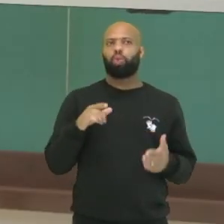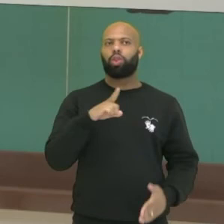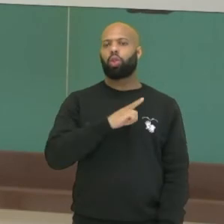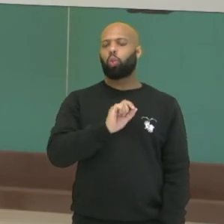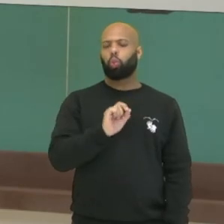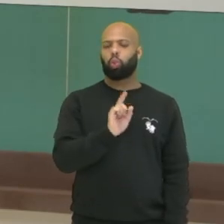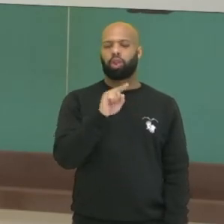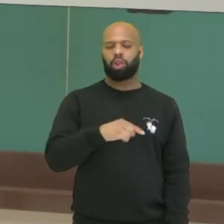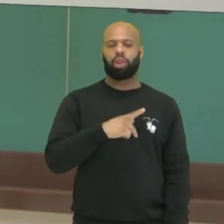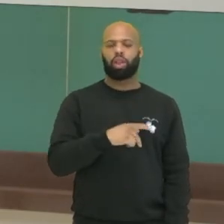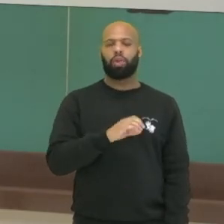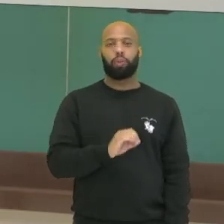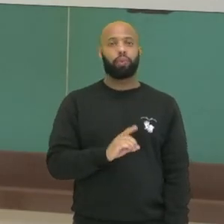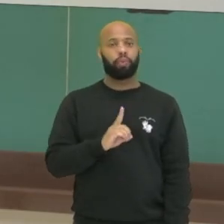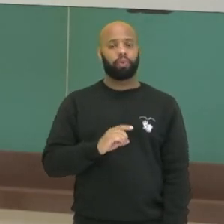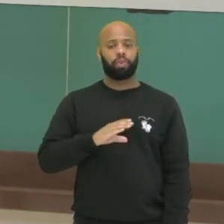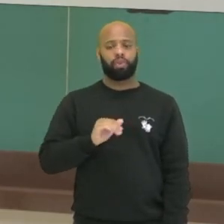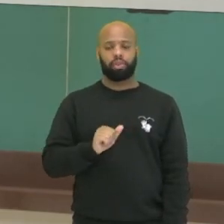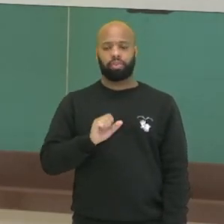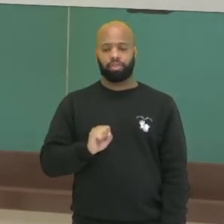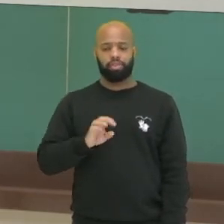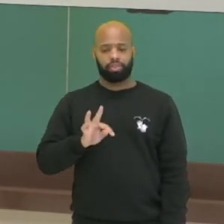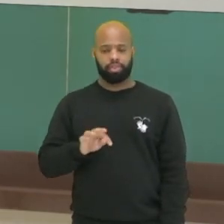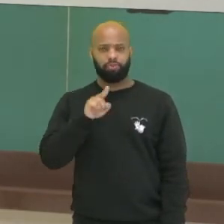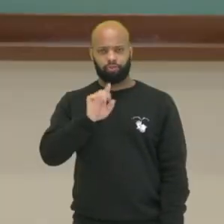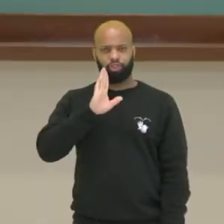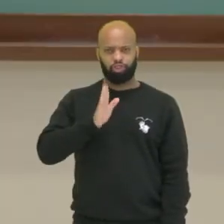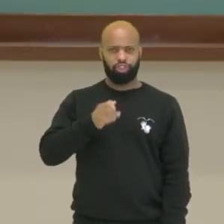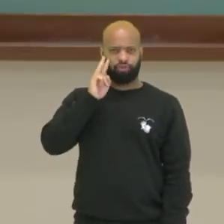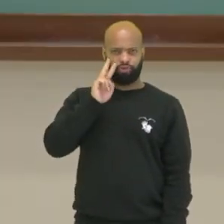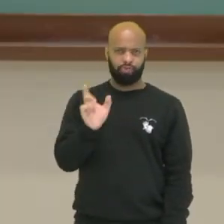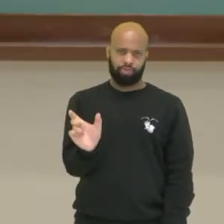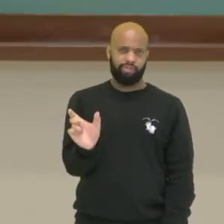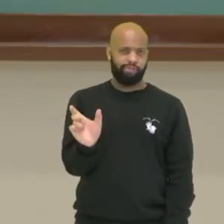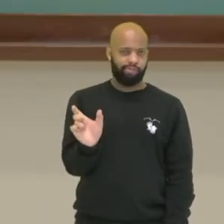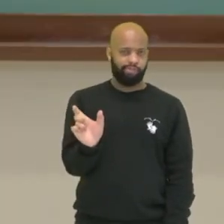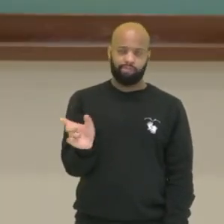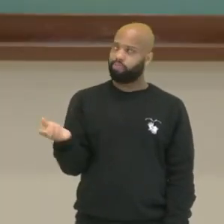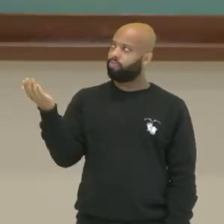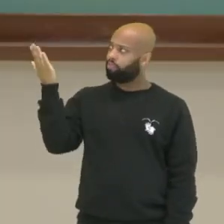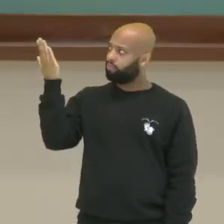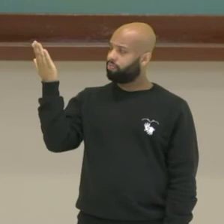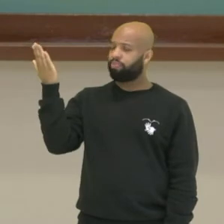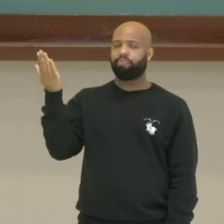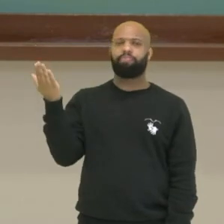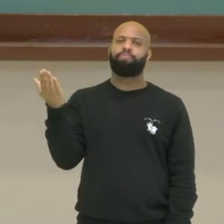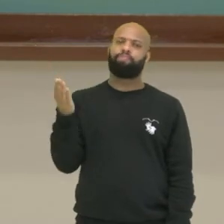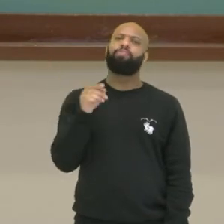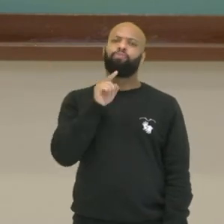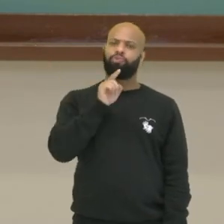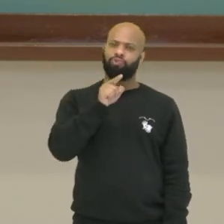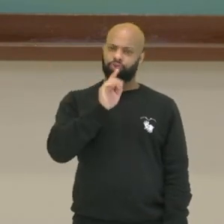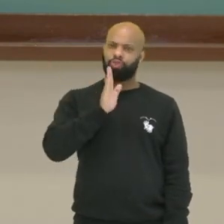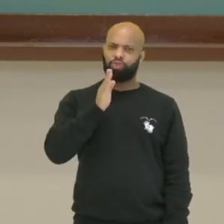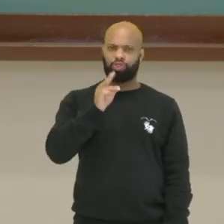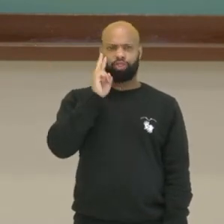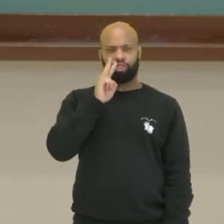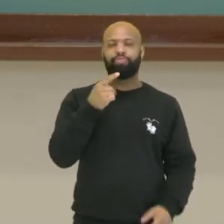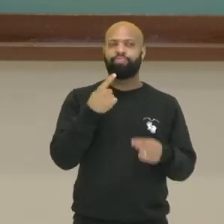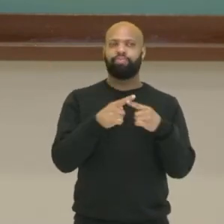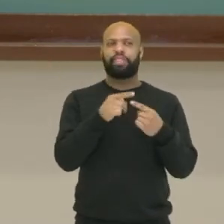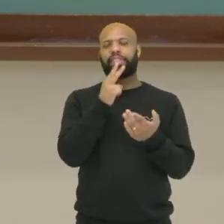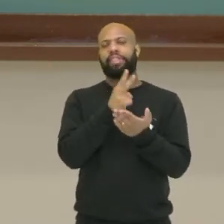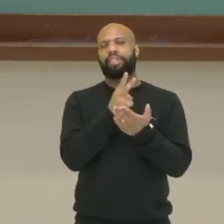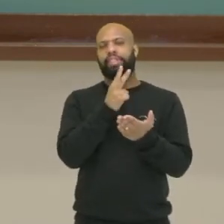disponibilidade, os podcasts. Você já ouviu falar num podcast? Com certeza. Você liga na TV, no